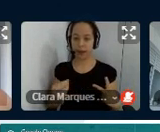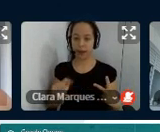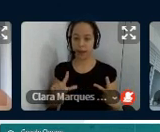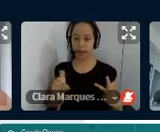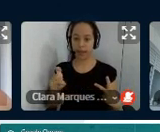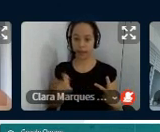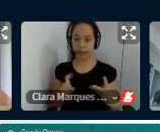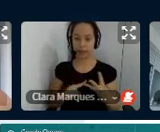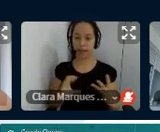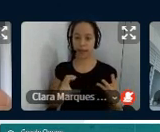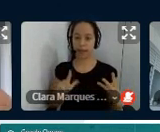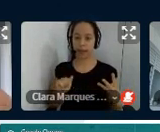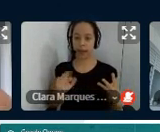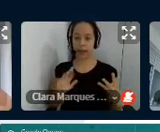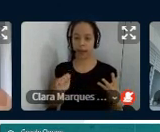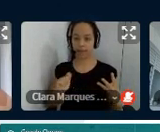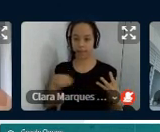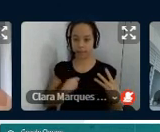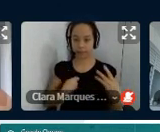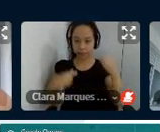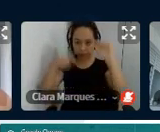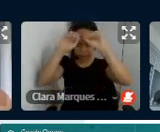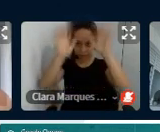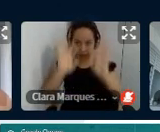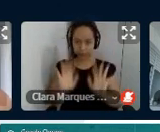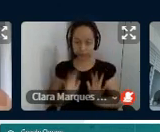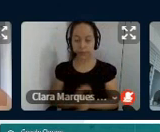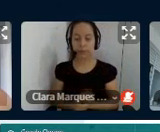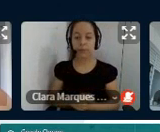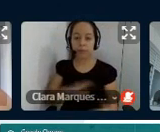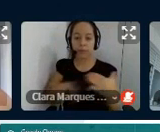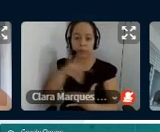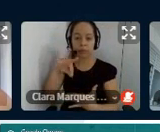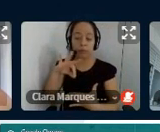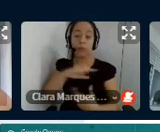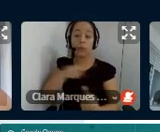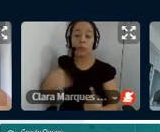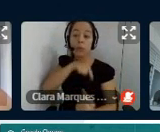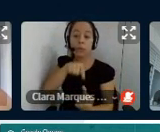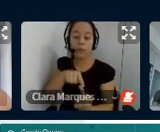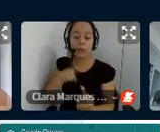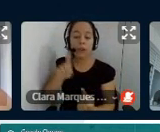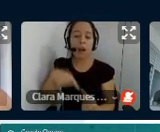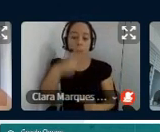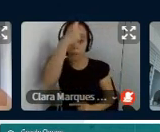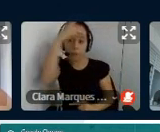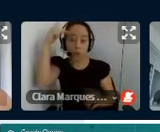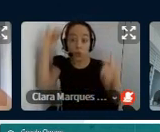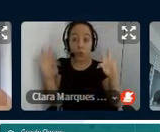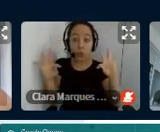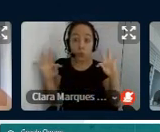e para mais sorteio eletrônico ver todos